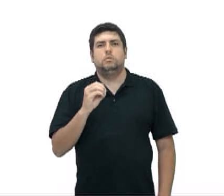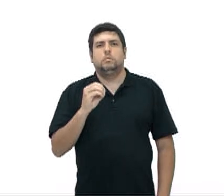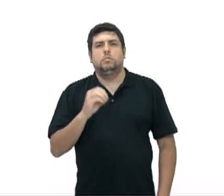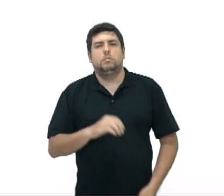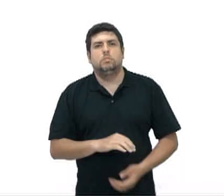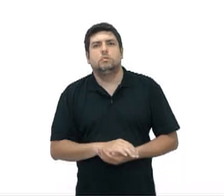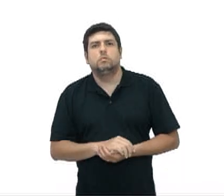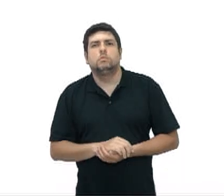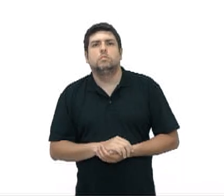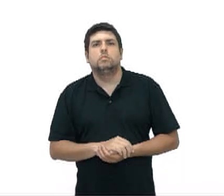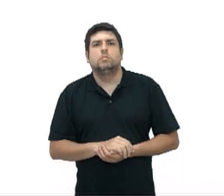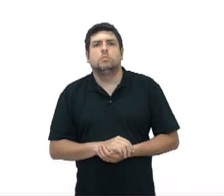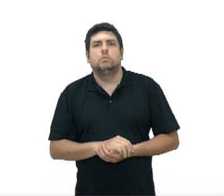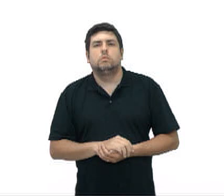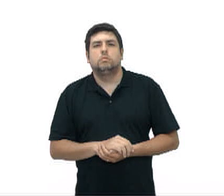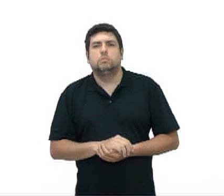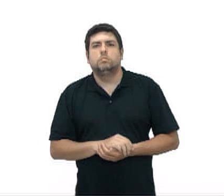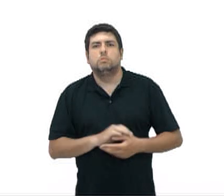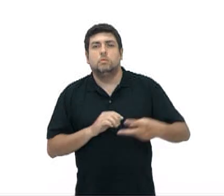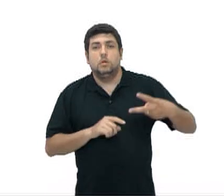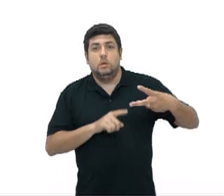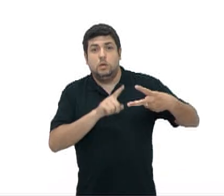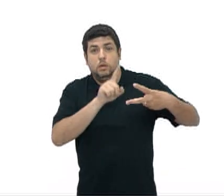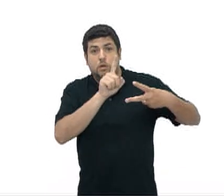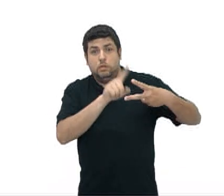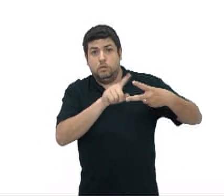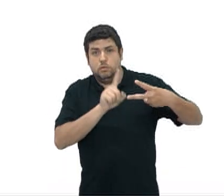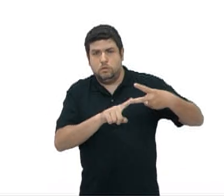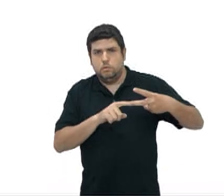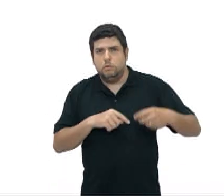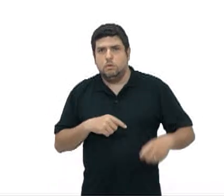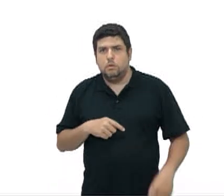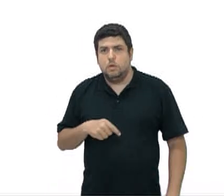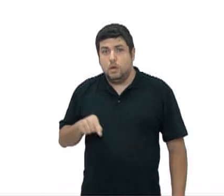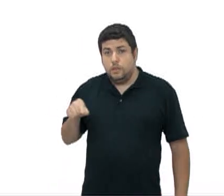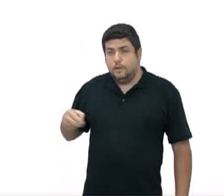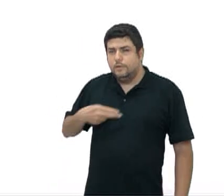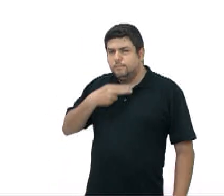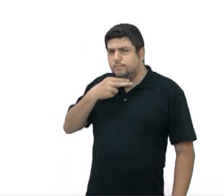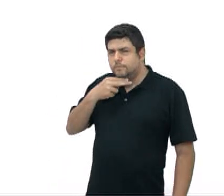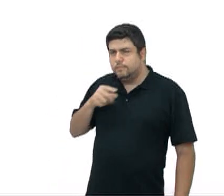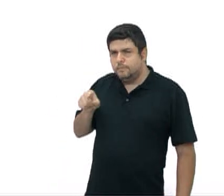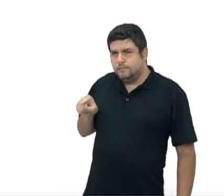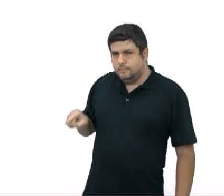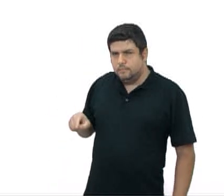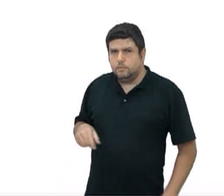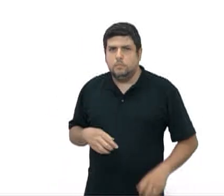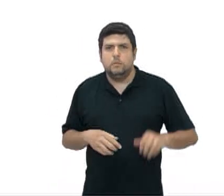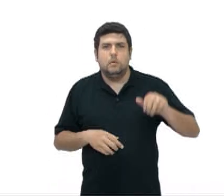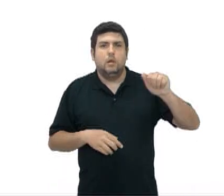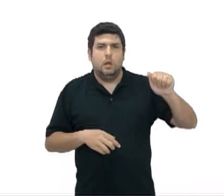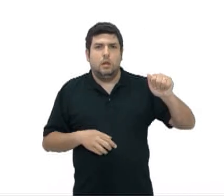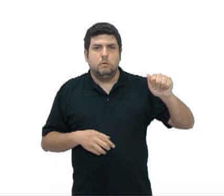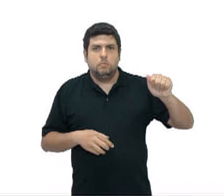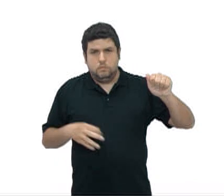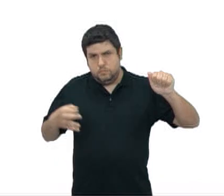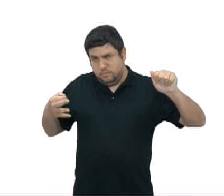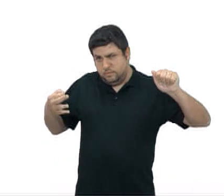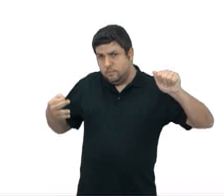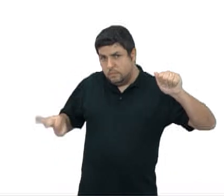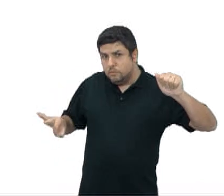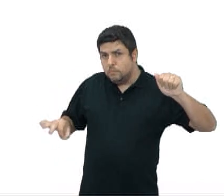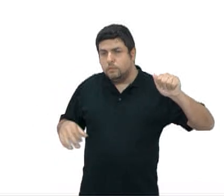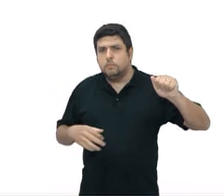Analisando as duas afirmações, podemos dizer que Gonofredo está, item A, certo nas suas